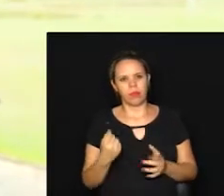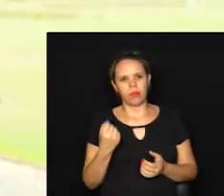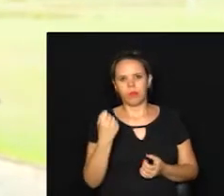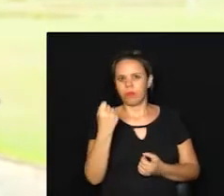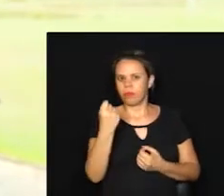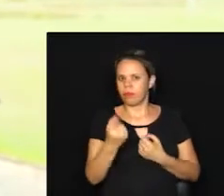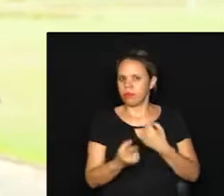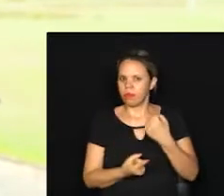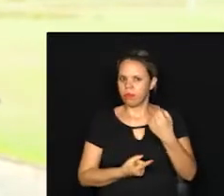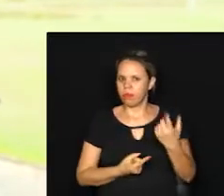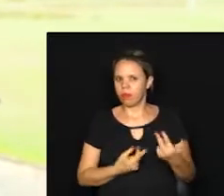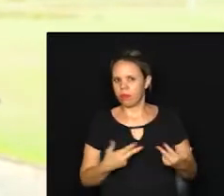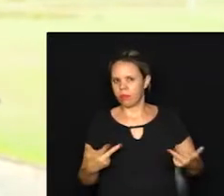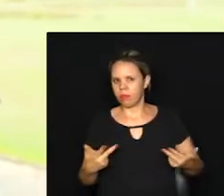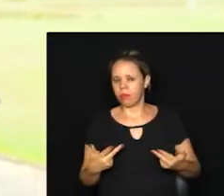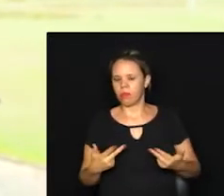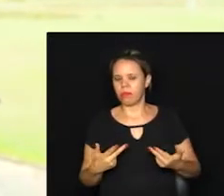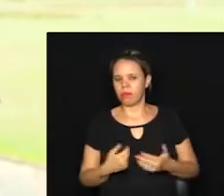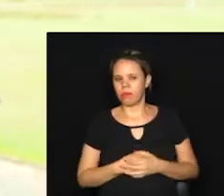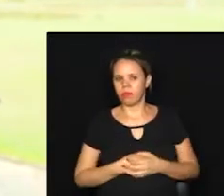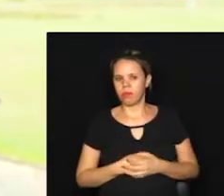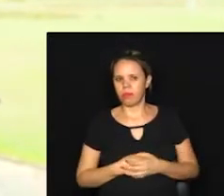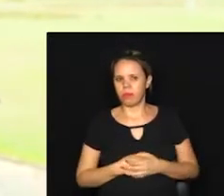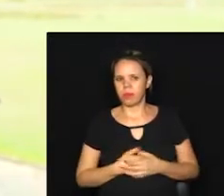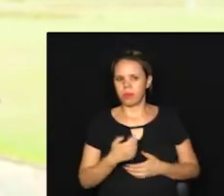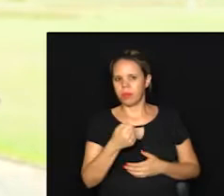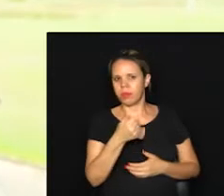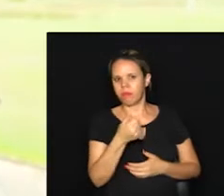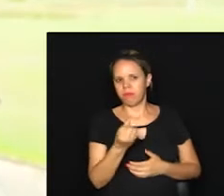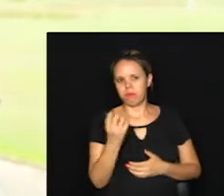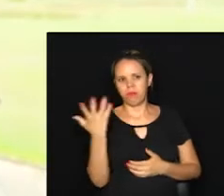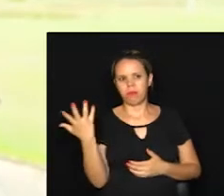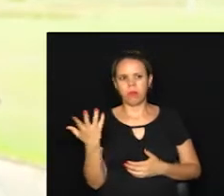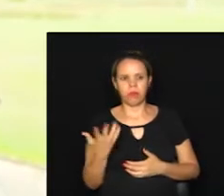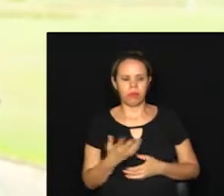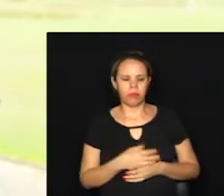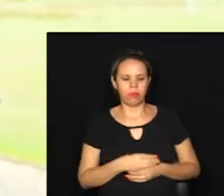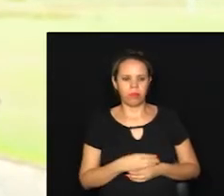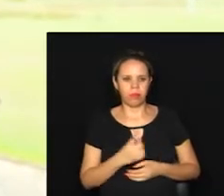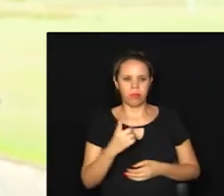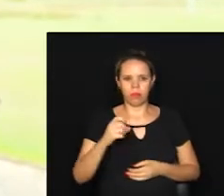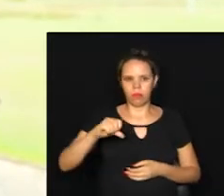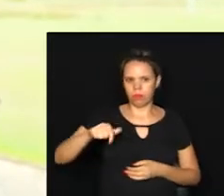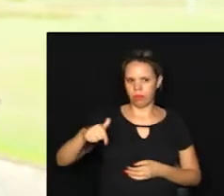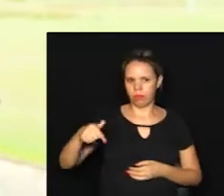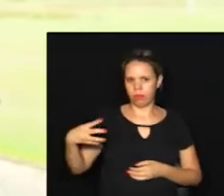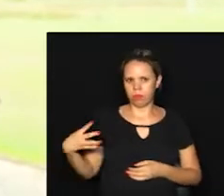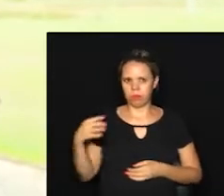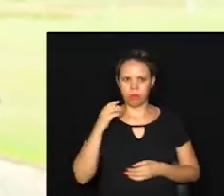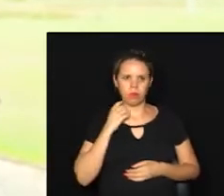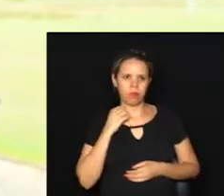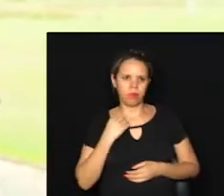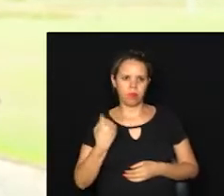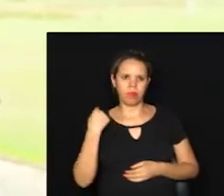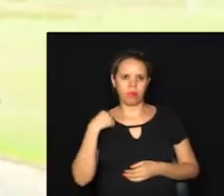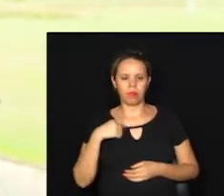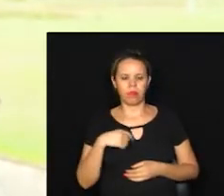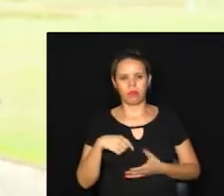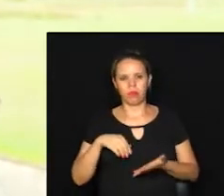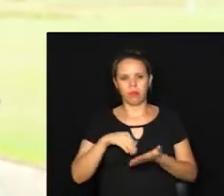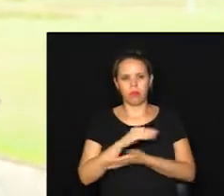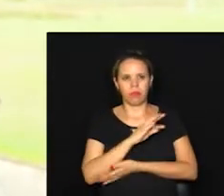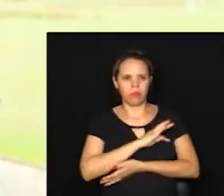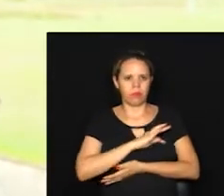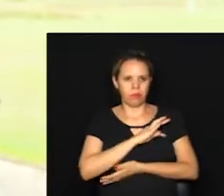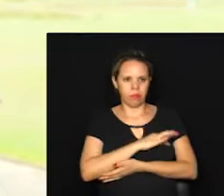bastante inusitado, pouco corriqueiro. Em 1974, o Cilinho foi demitido